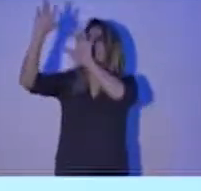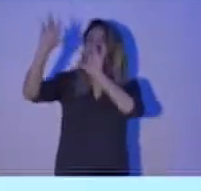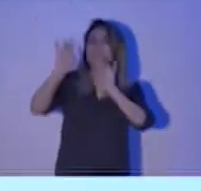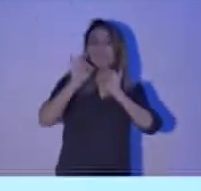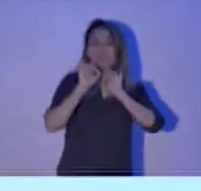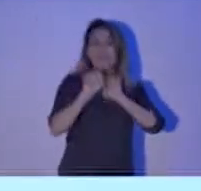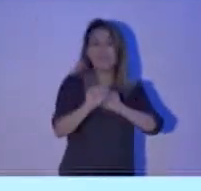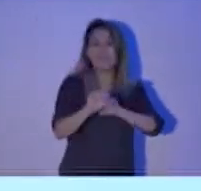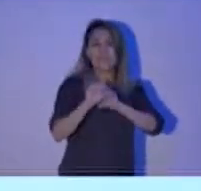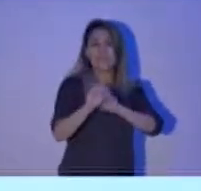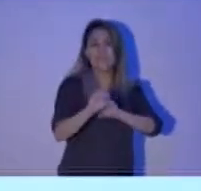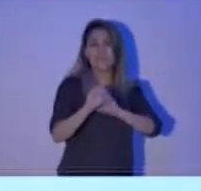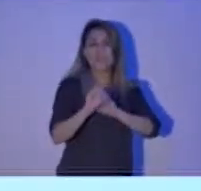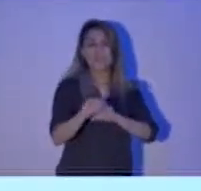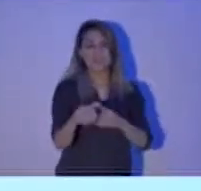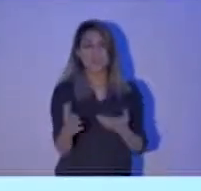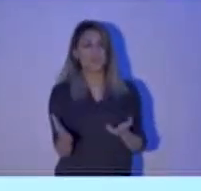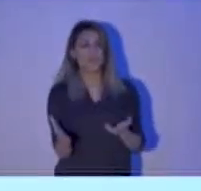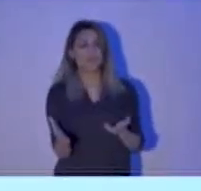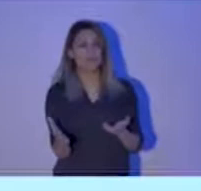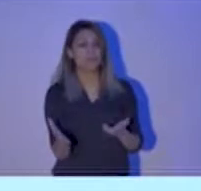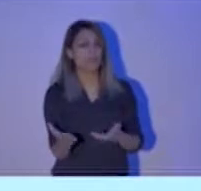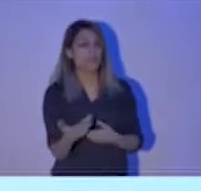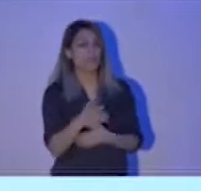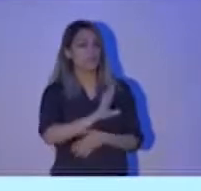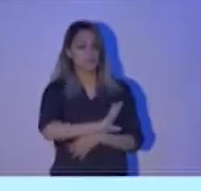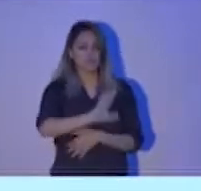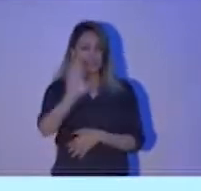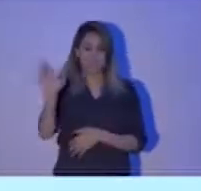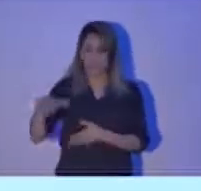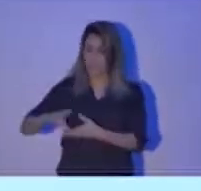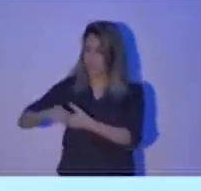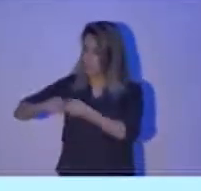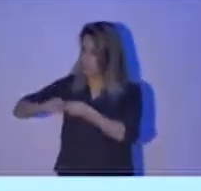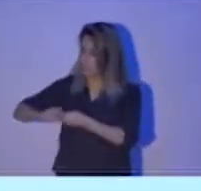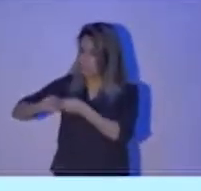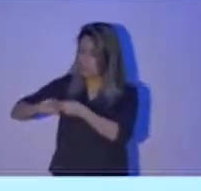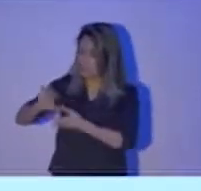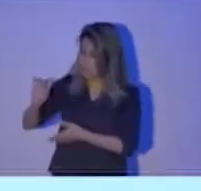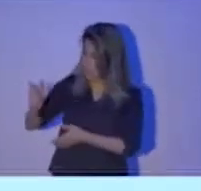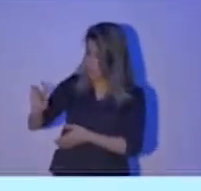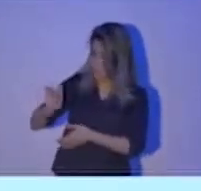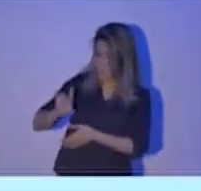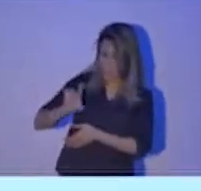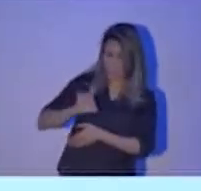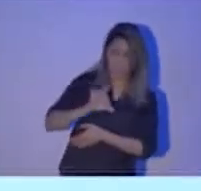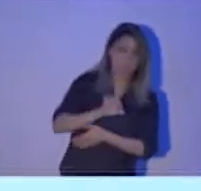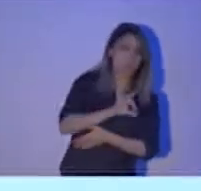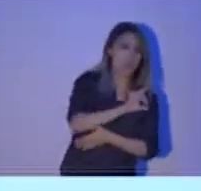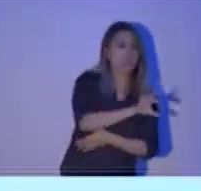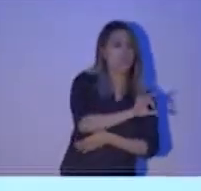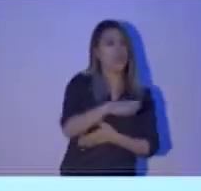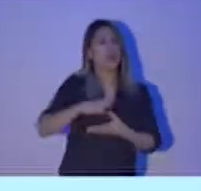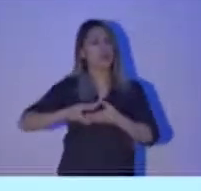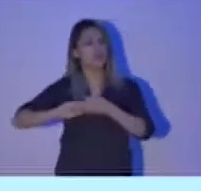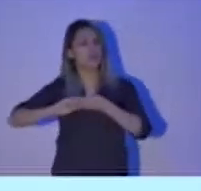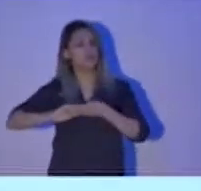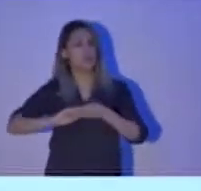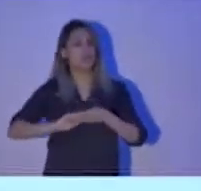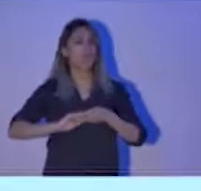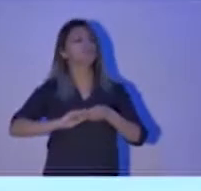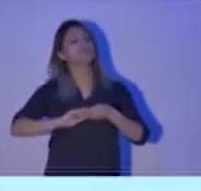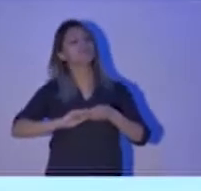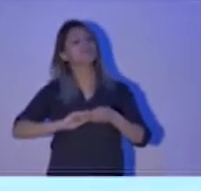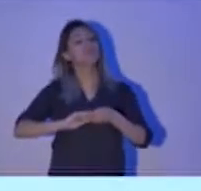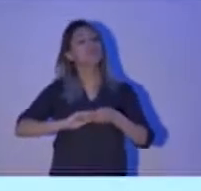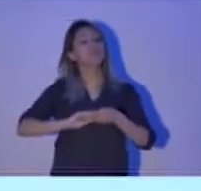Jânio, secretário. Cumprimentar Luiz Miguel, cumprimentar o deputado Pedro e, em nome da pessoa Ruth Mária